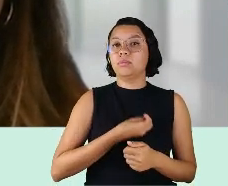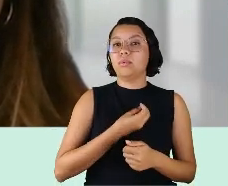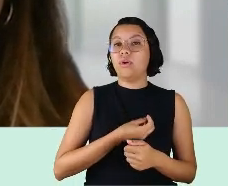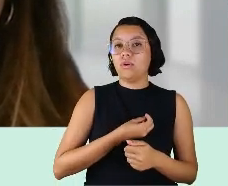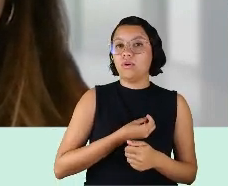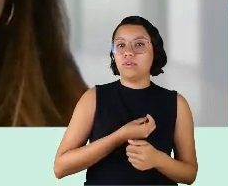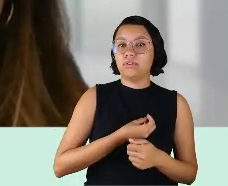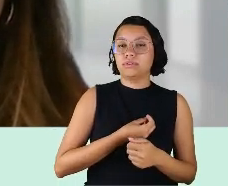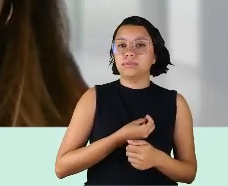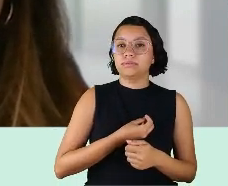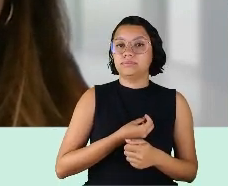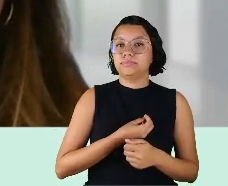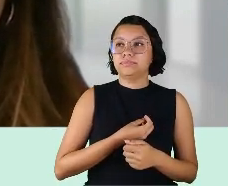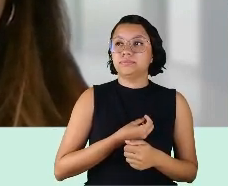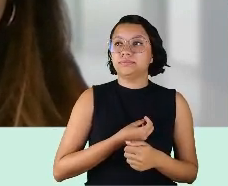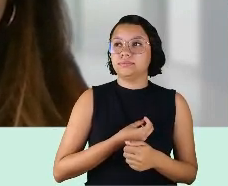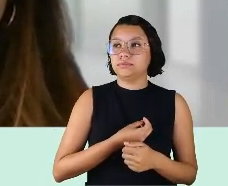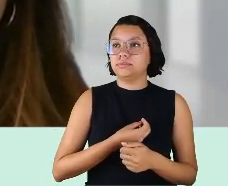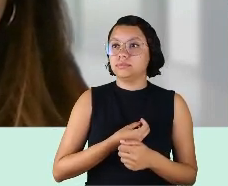Residir na